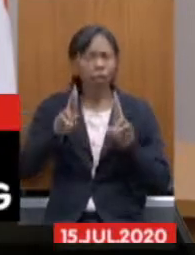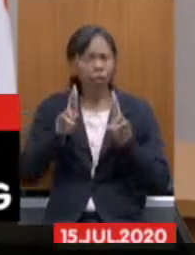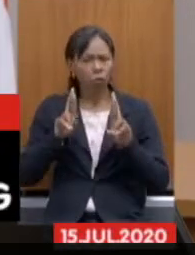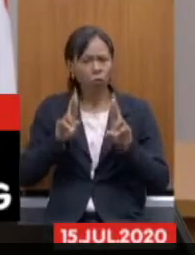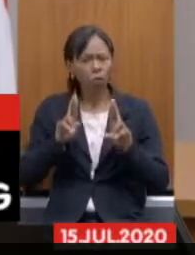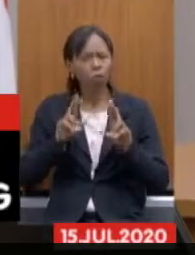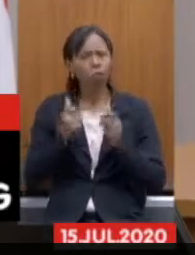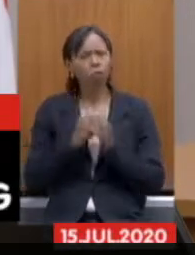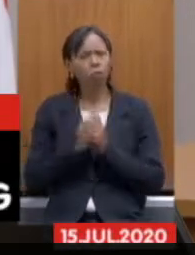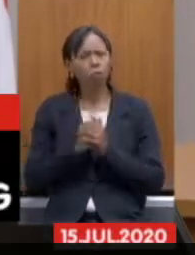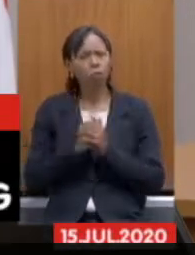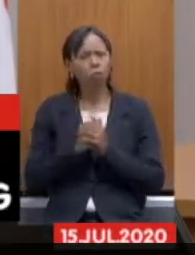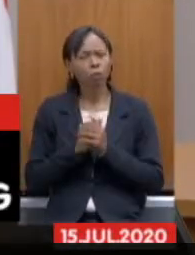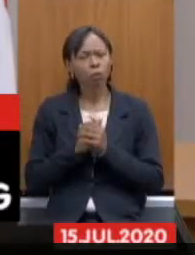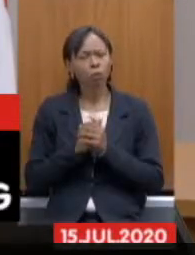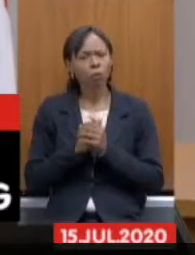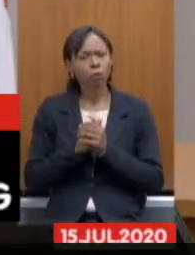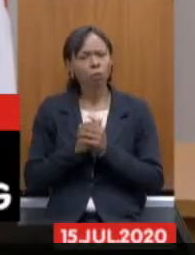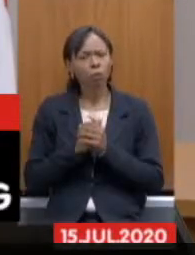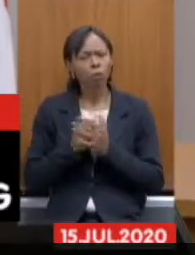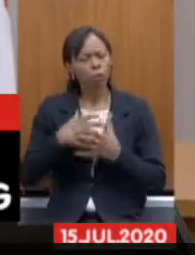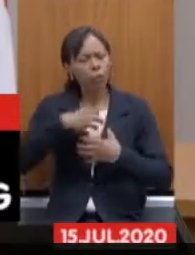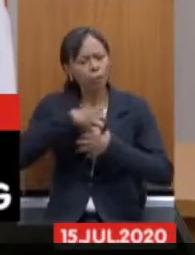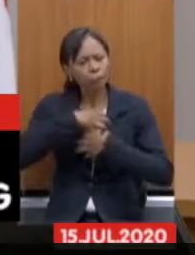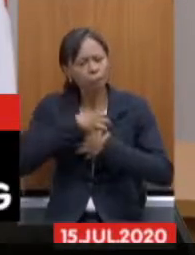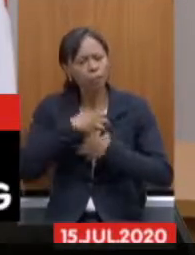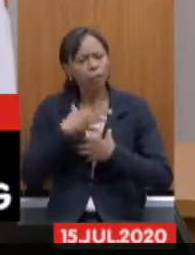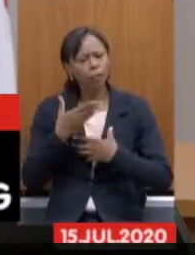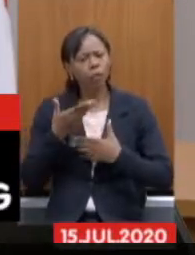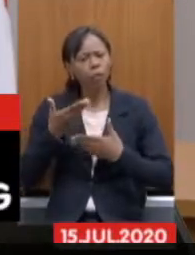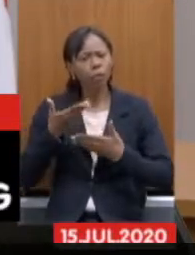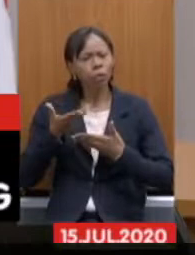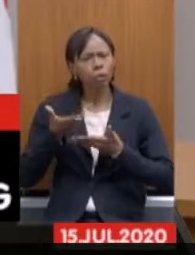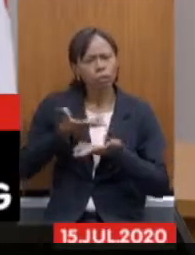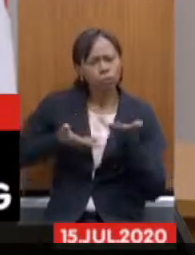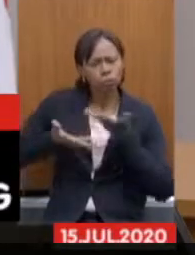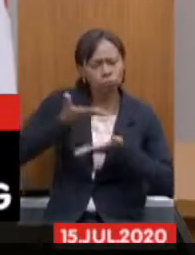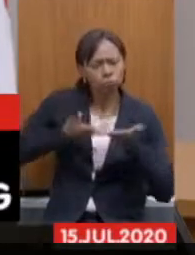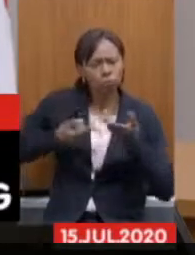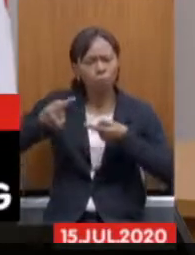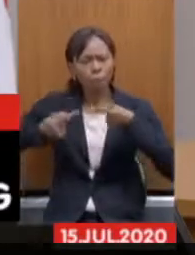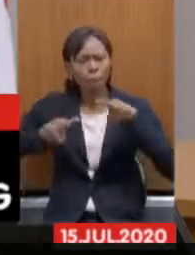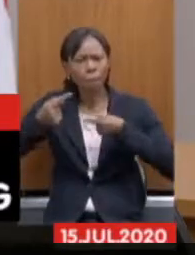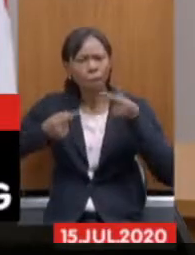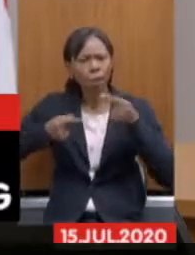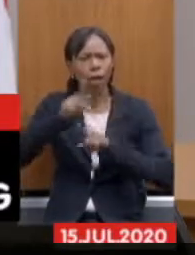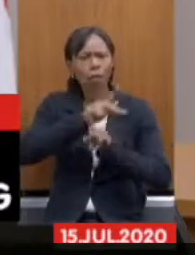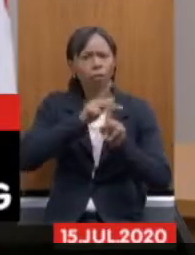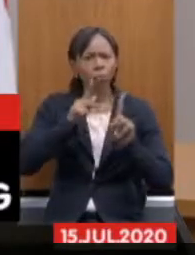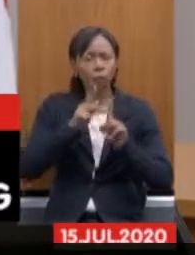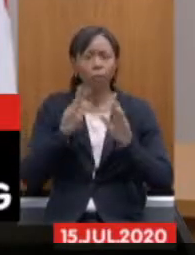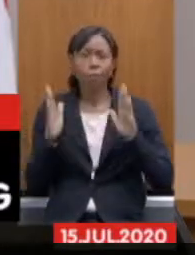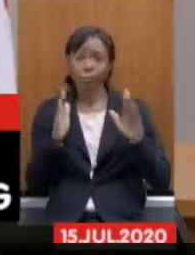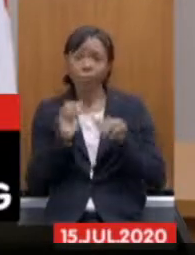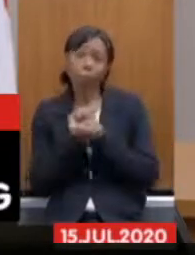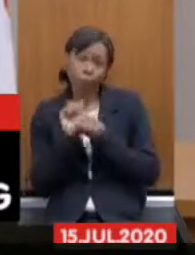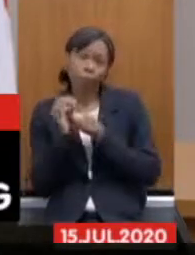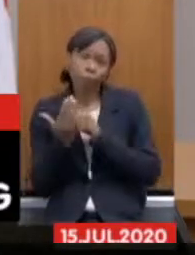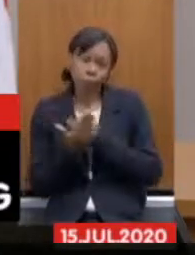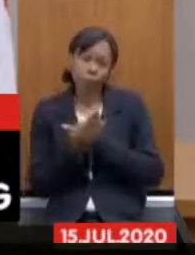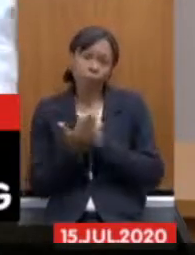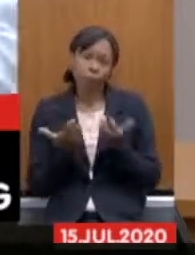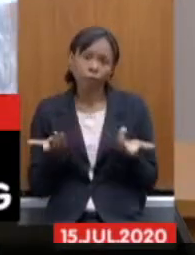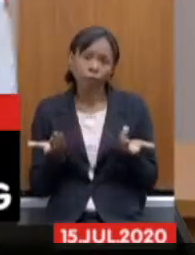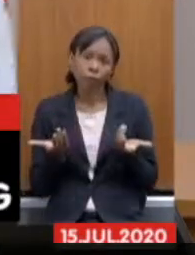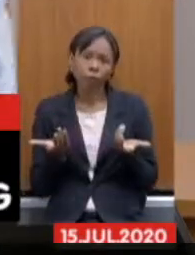espírito público o de discutir essa reforma em arco de pandemia